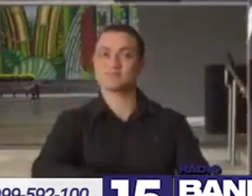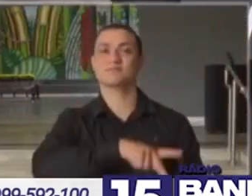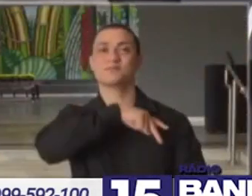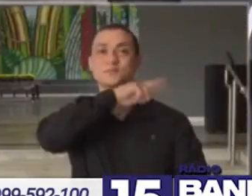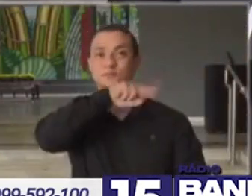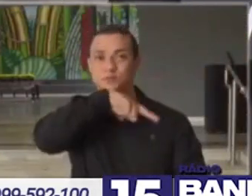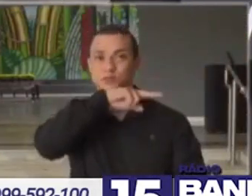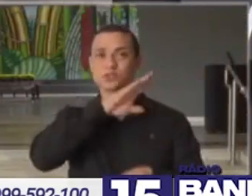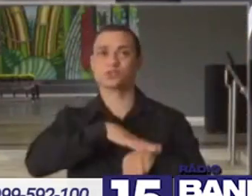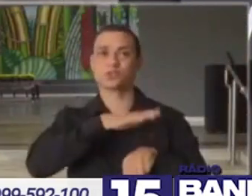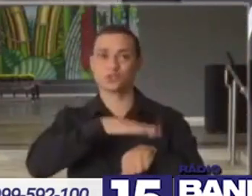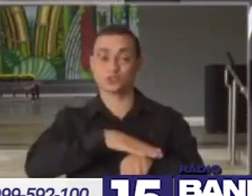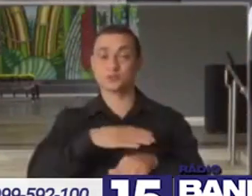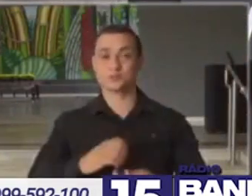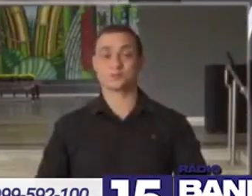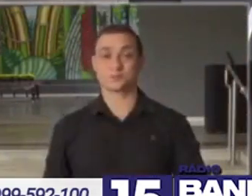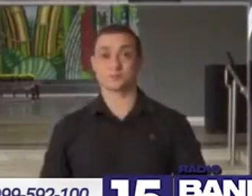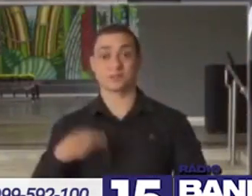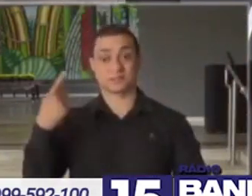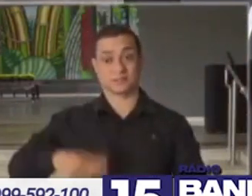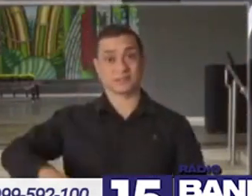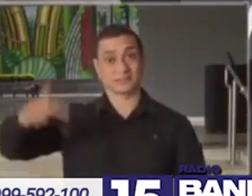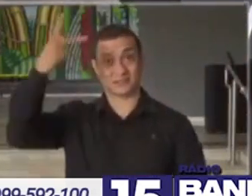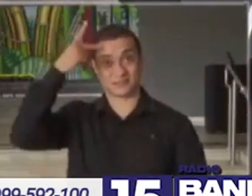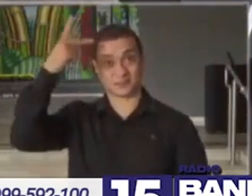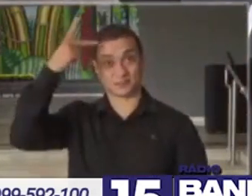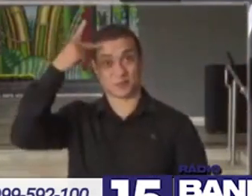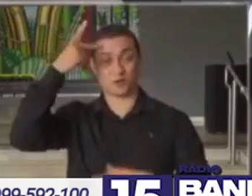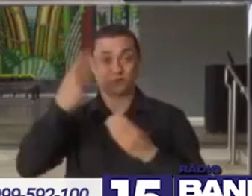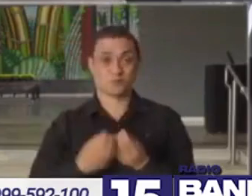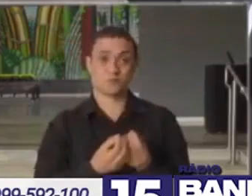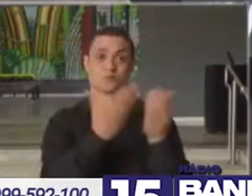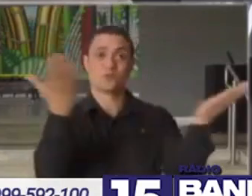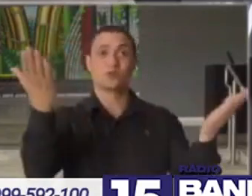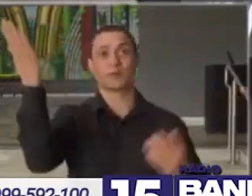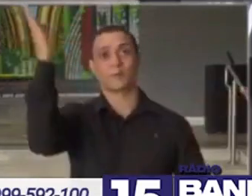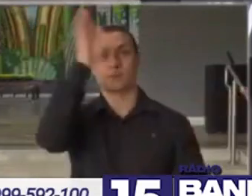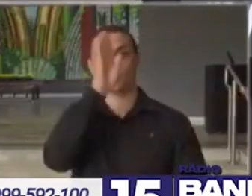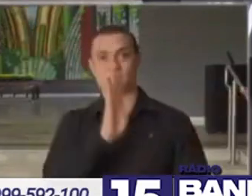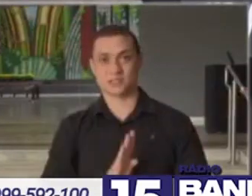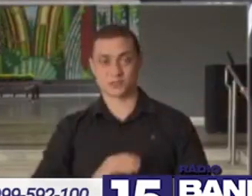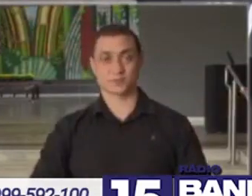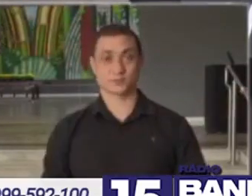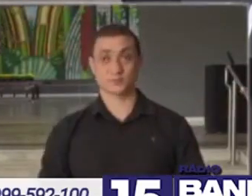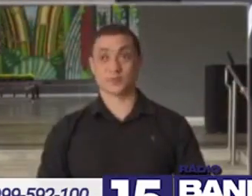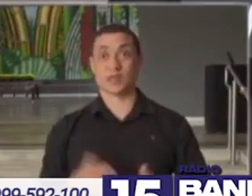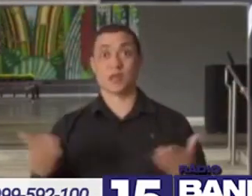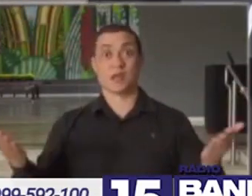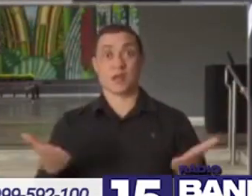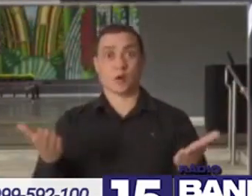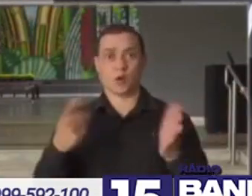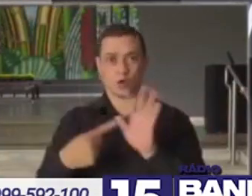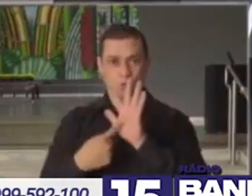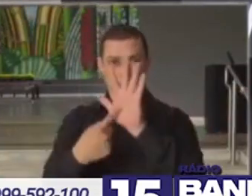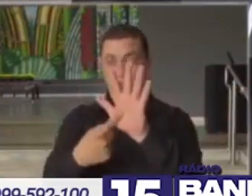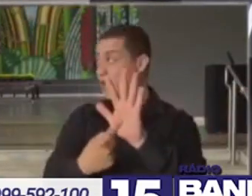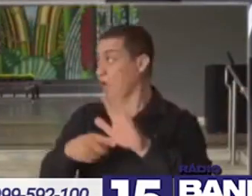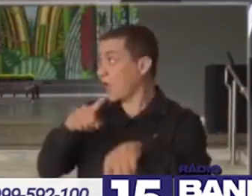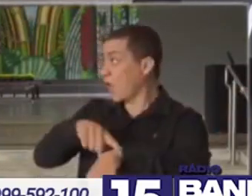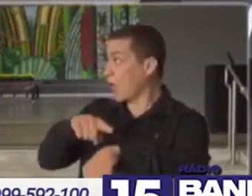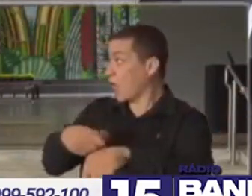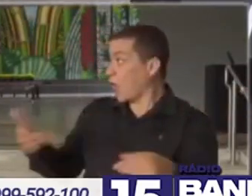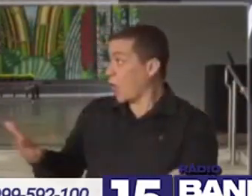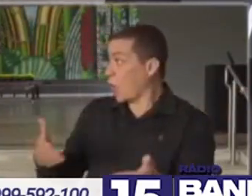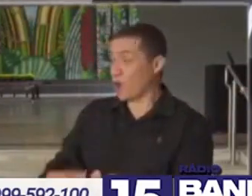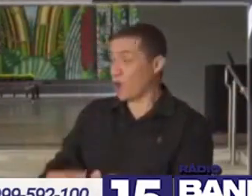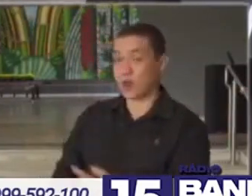Nove em cada 10 vacinas distribuídas no Brasil para o combate